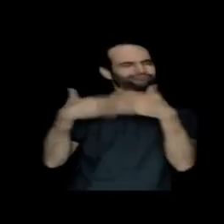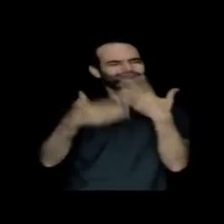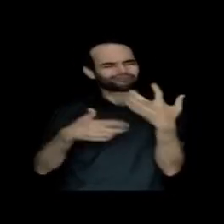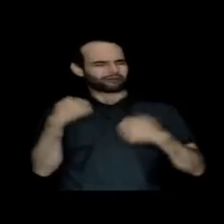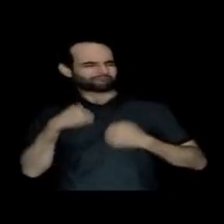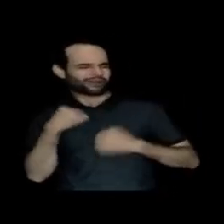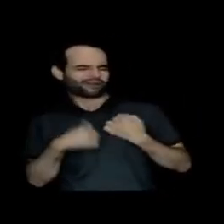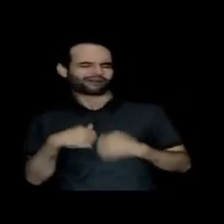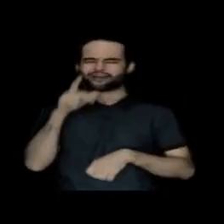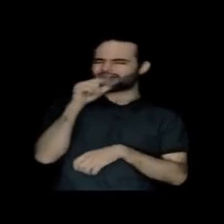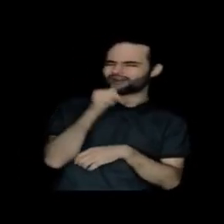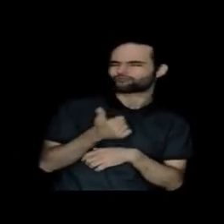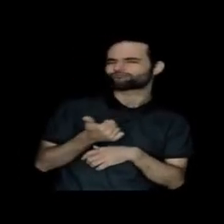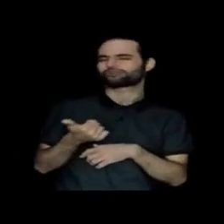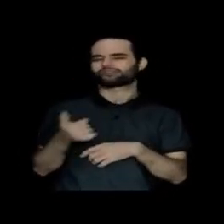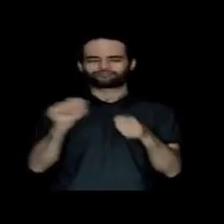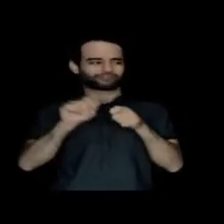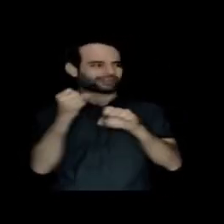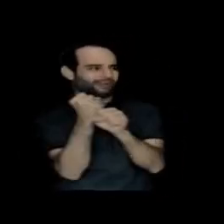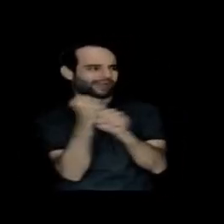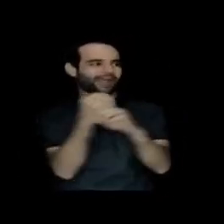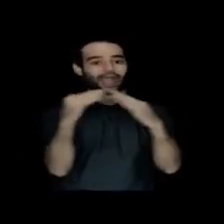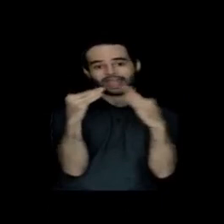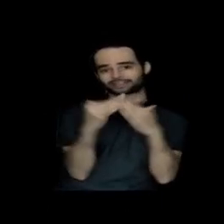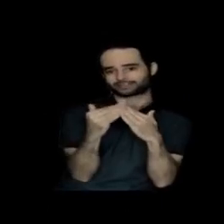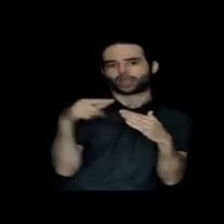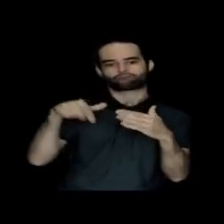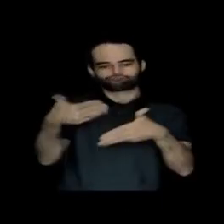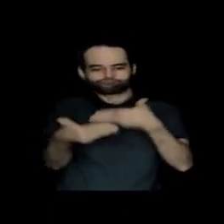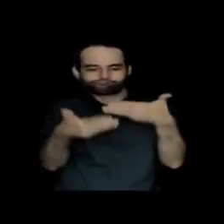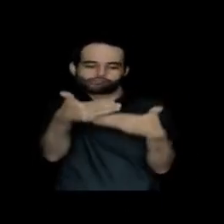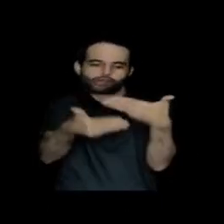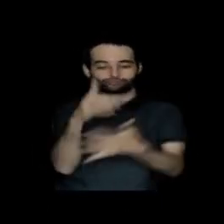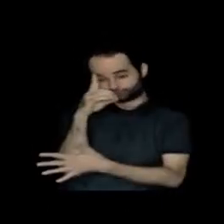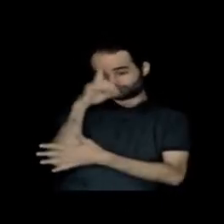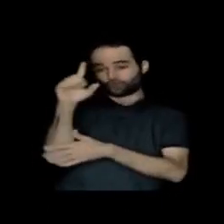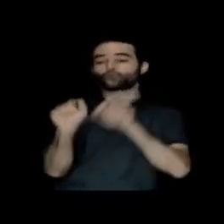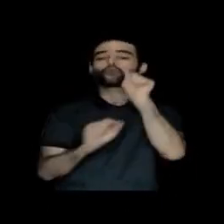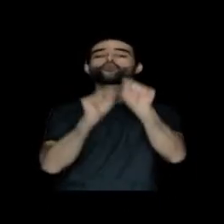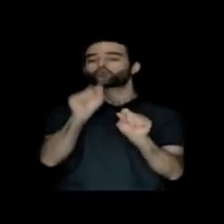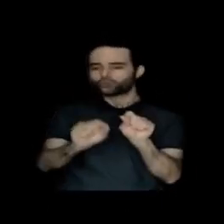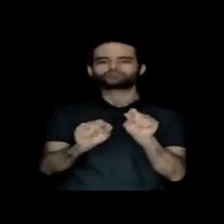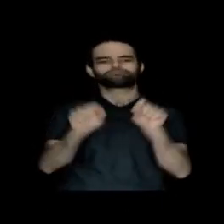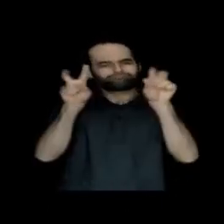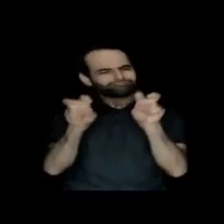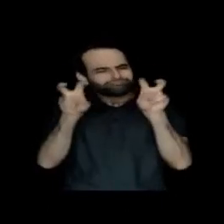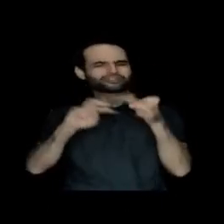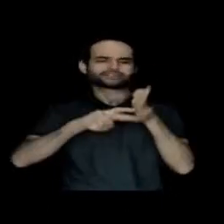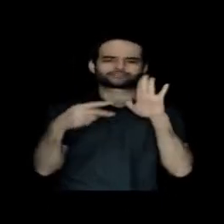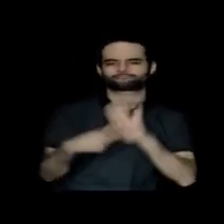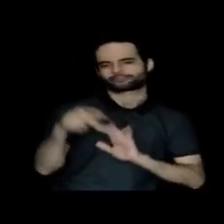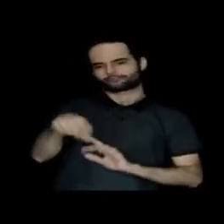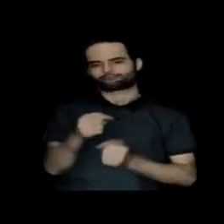no cotidiano dela, tomar banho, tomar água, e fui inserindo aos poucos nessa casinha que a gente fez aqui, para que